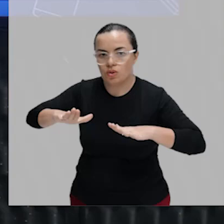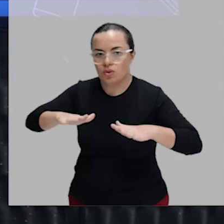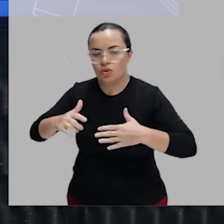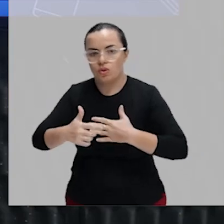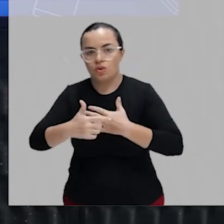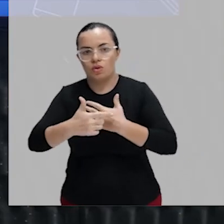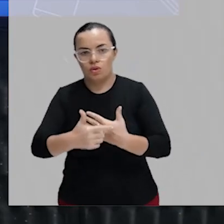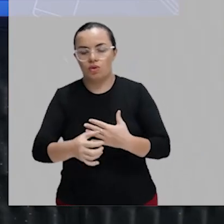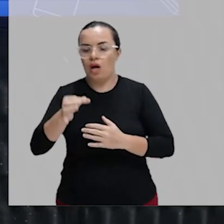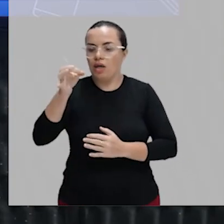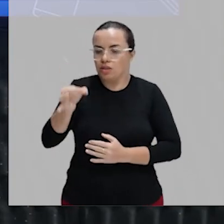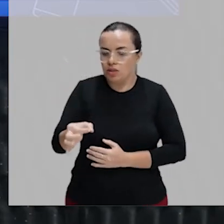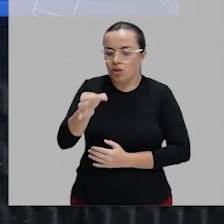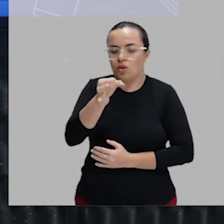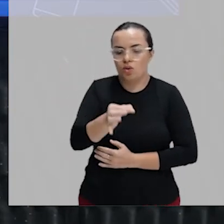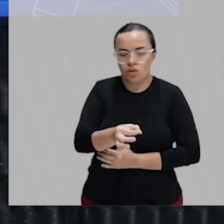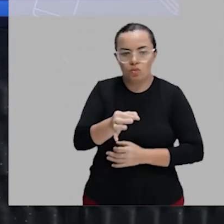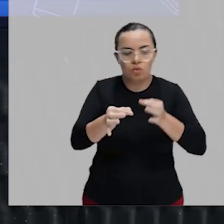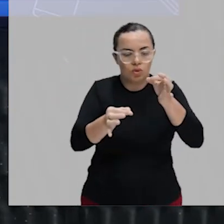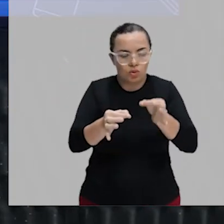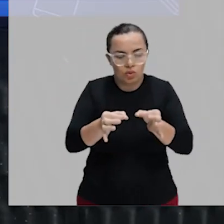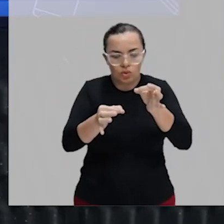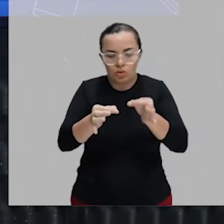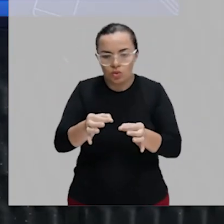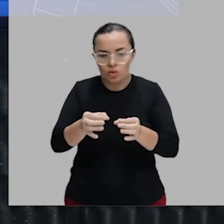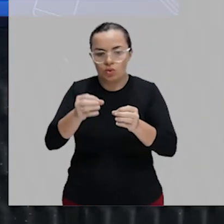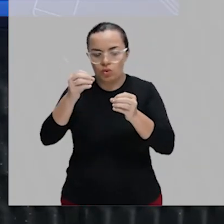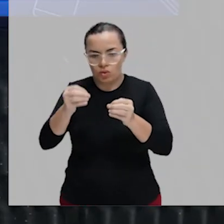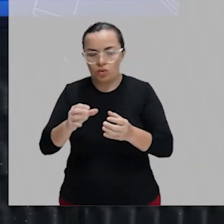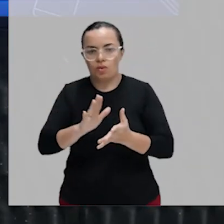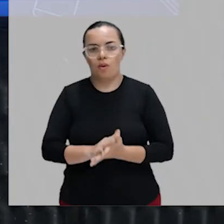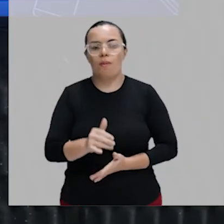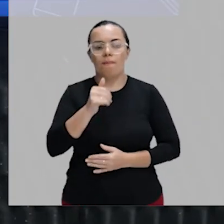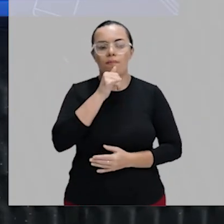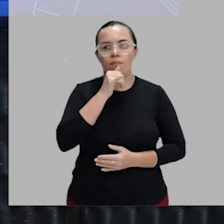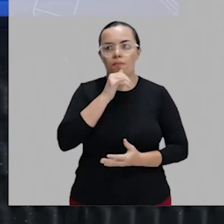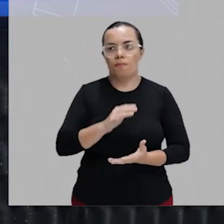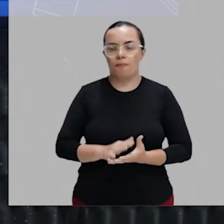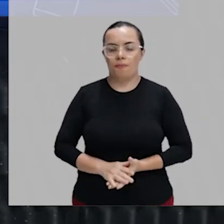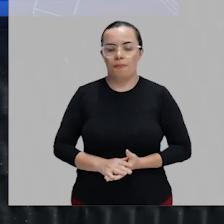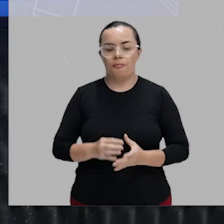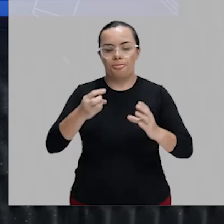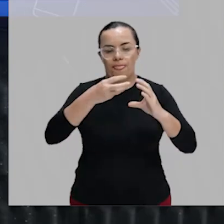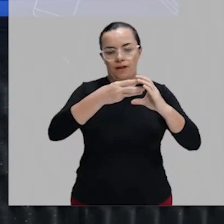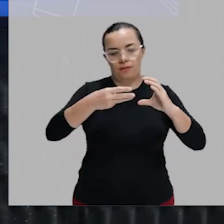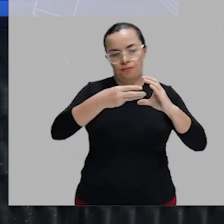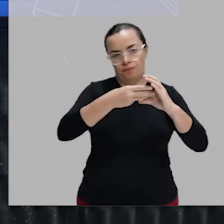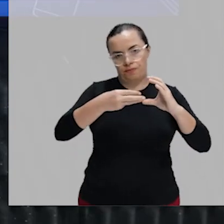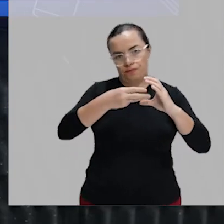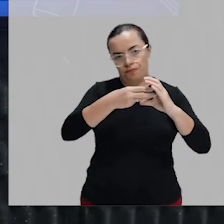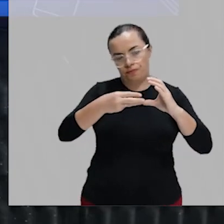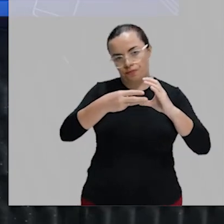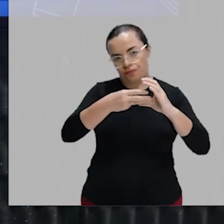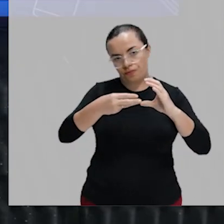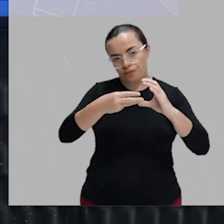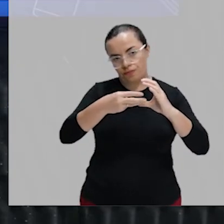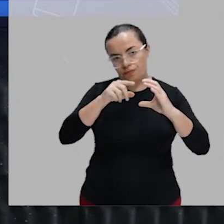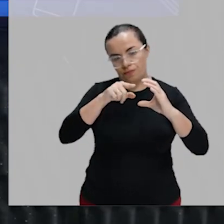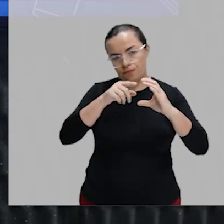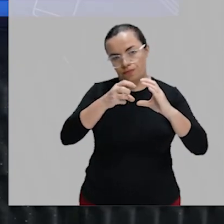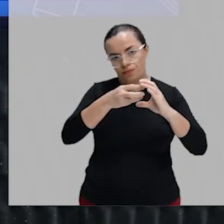dos microtúbulos. Por exemplo, nós temos aqui uma célula, ela está em processo de divisão celular, tá?